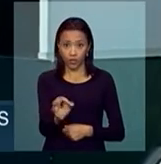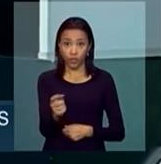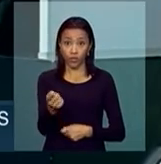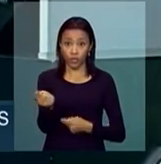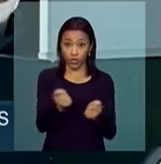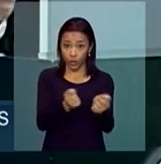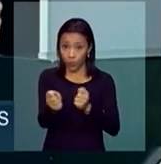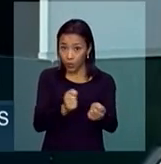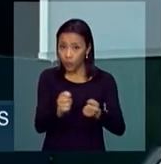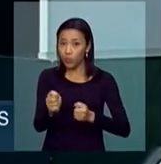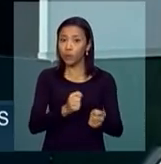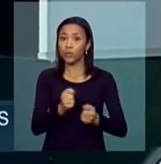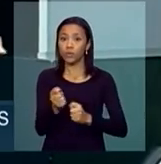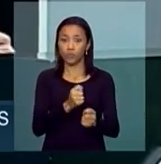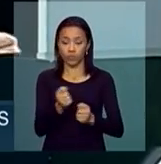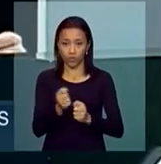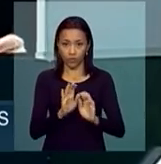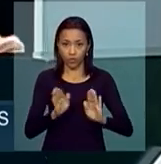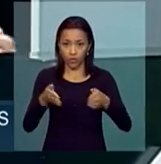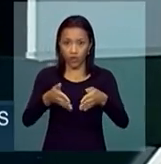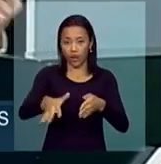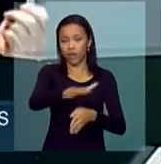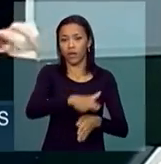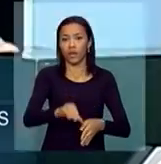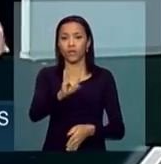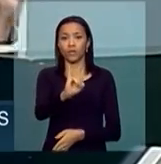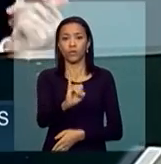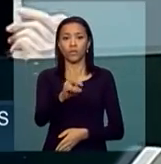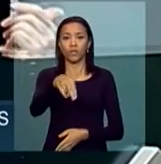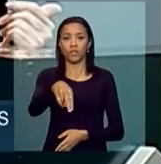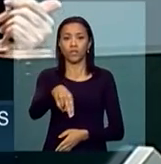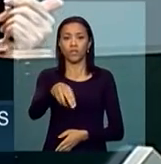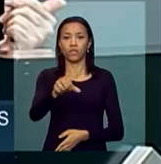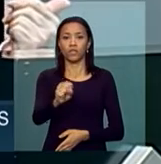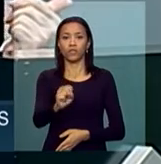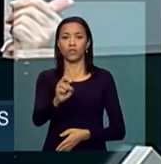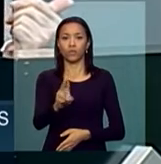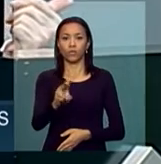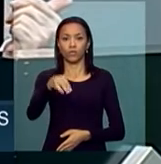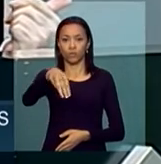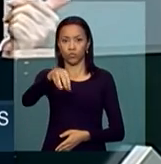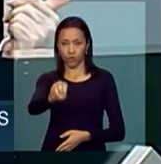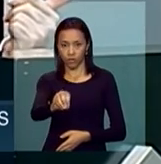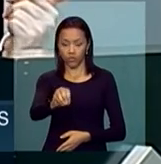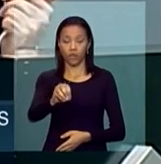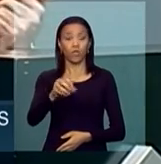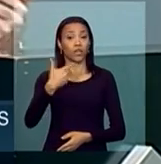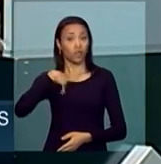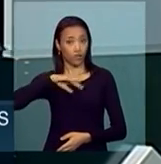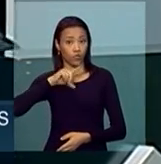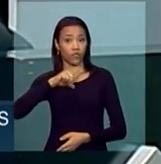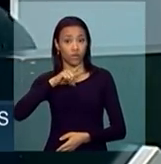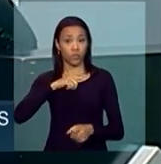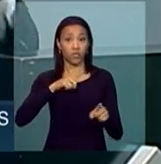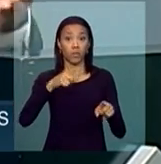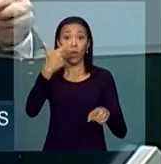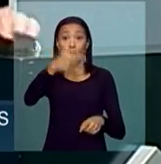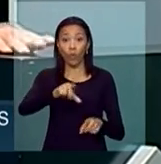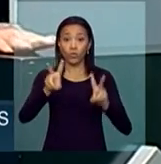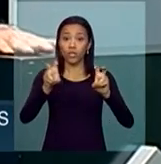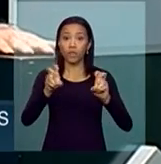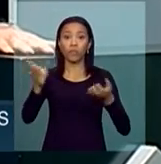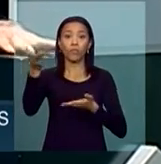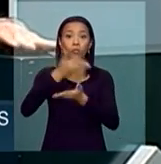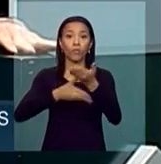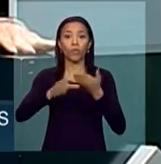custo em cima dos insumos, exatamente porque ele pôde antecipar, ainda mais esse ano que nós tivemos a questão do câmbio, que